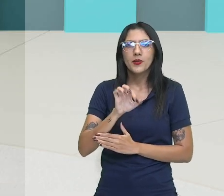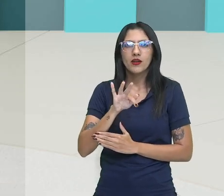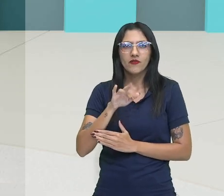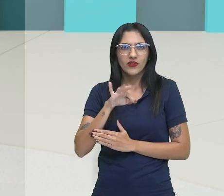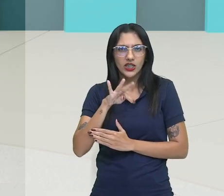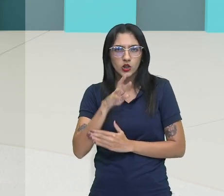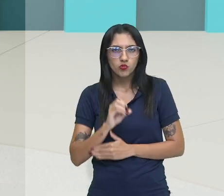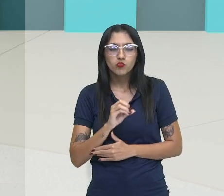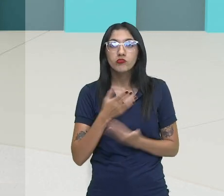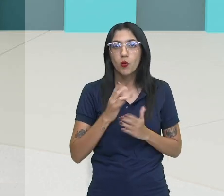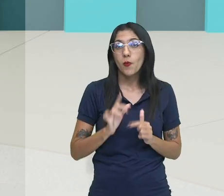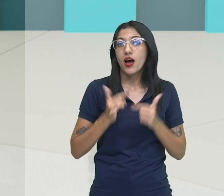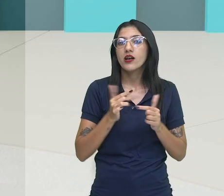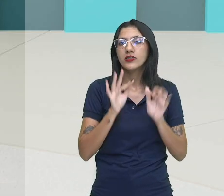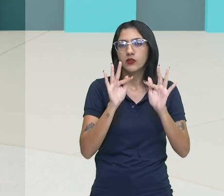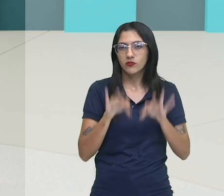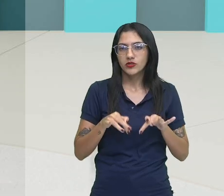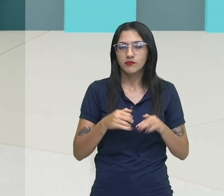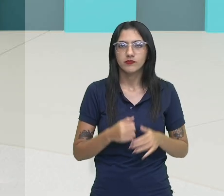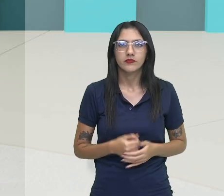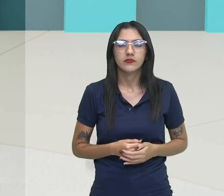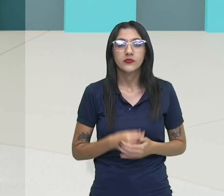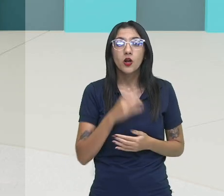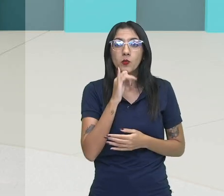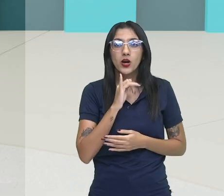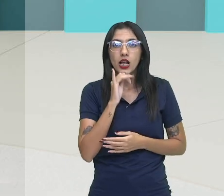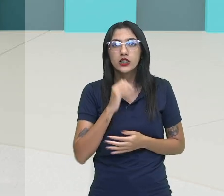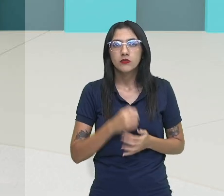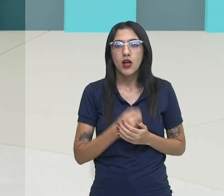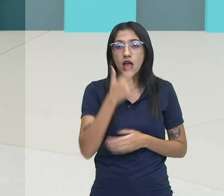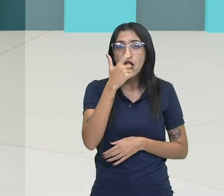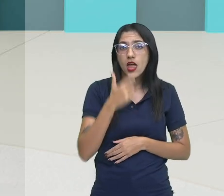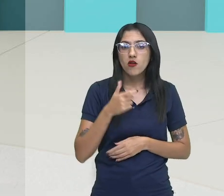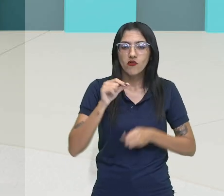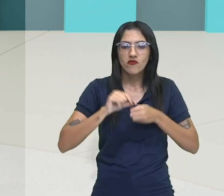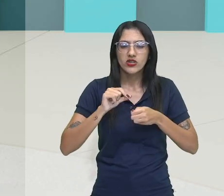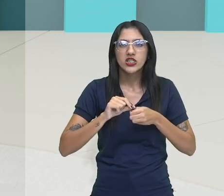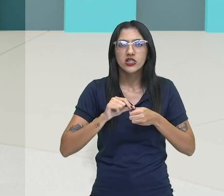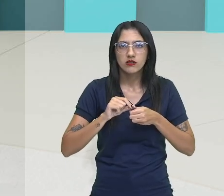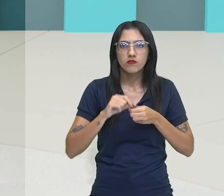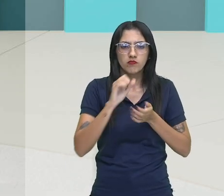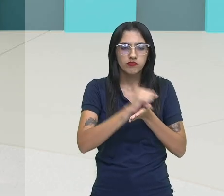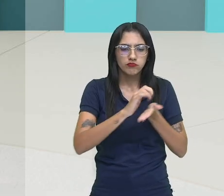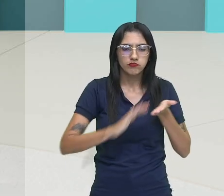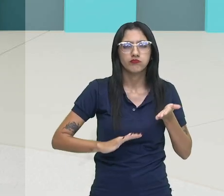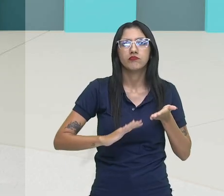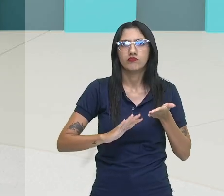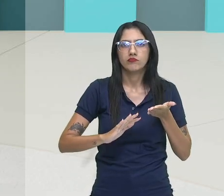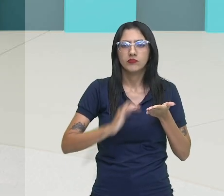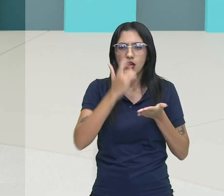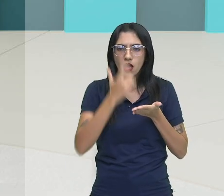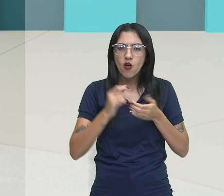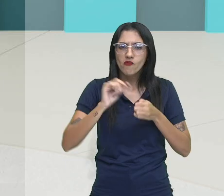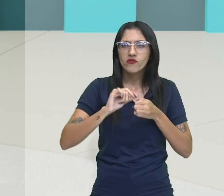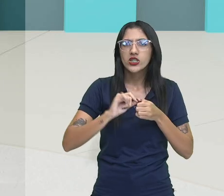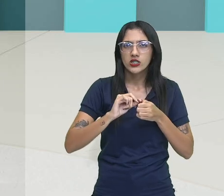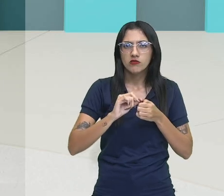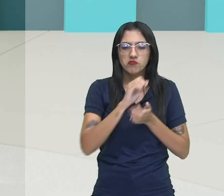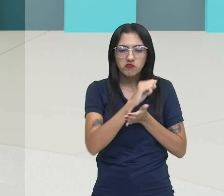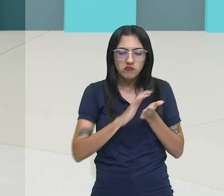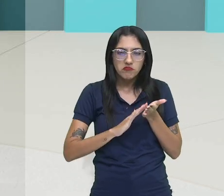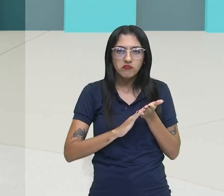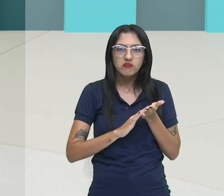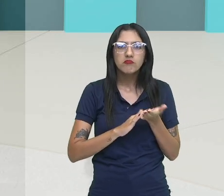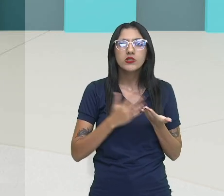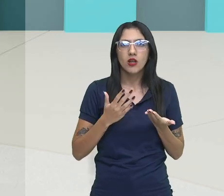ação finalizou. Milena fez o dever de casa. Eu tenho certeza de que a Milena terminou, fez o dever de